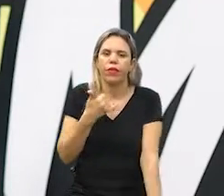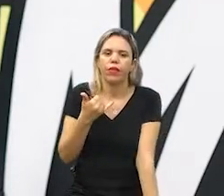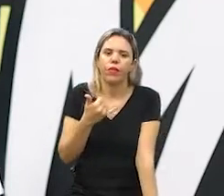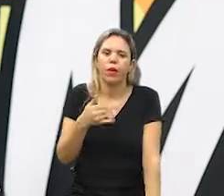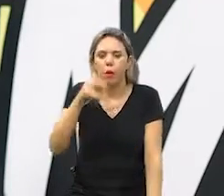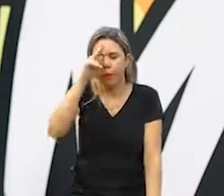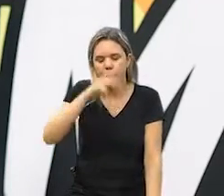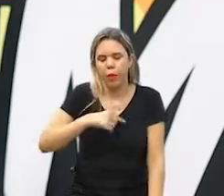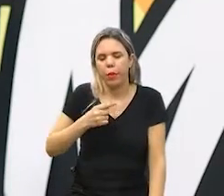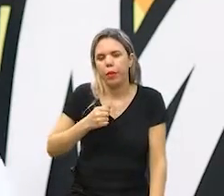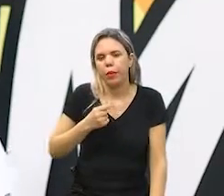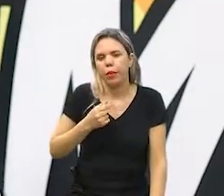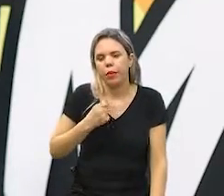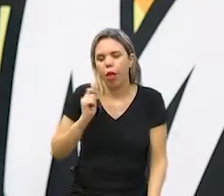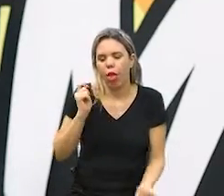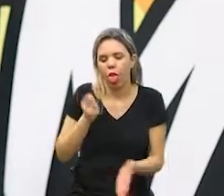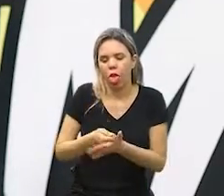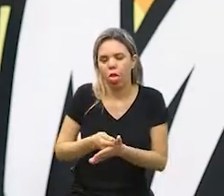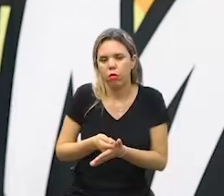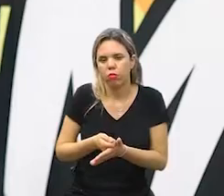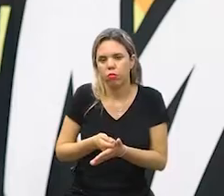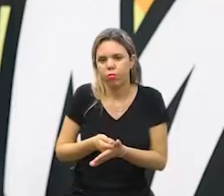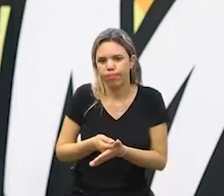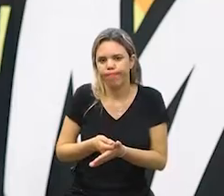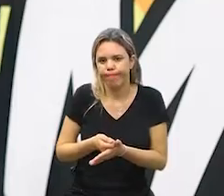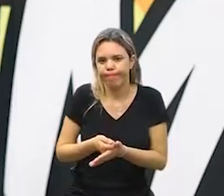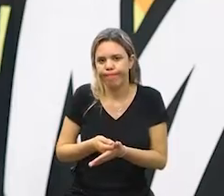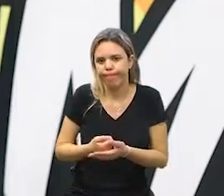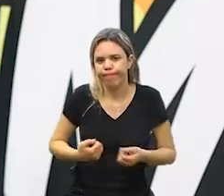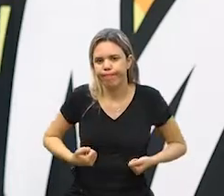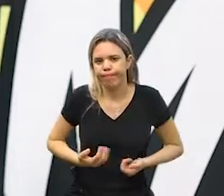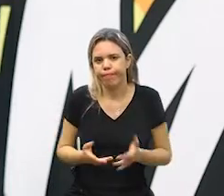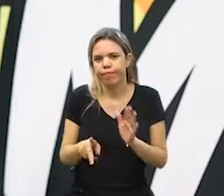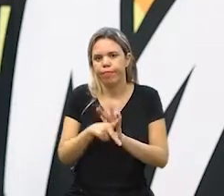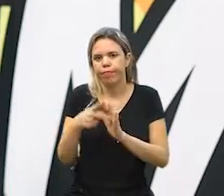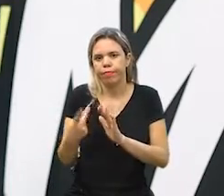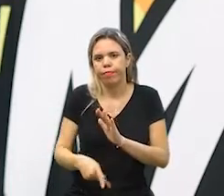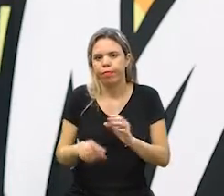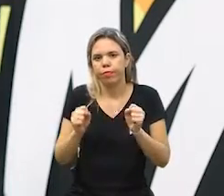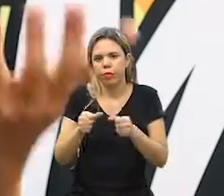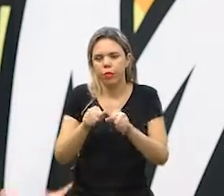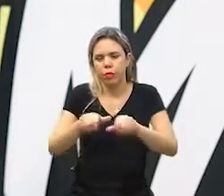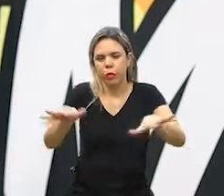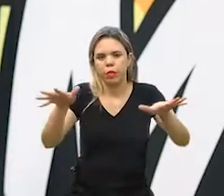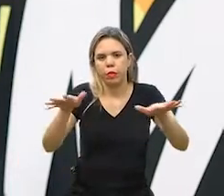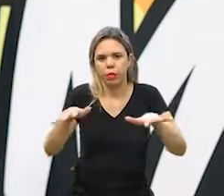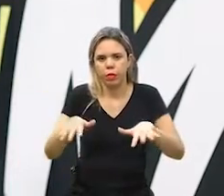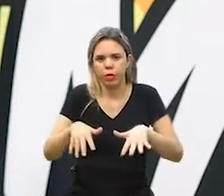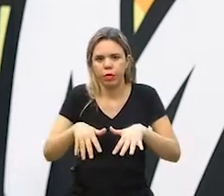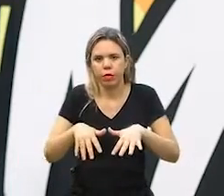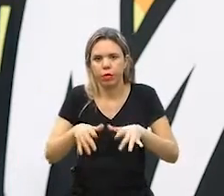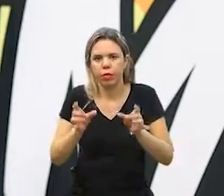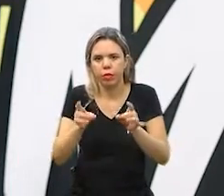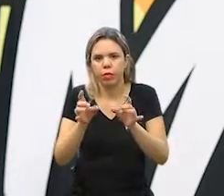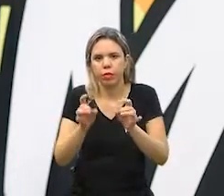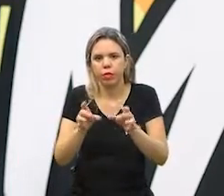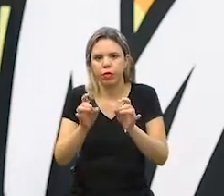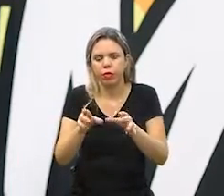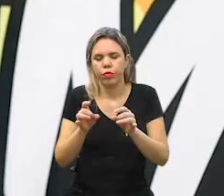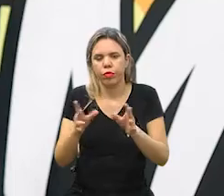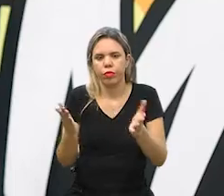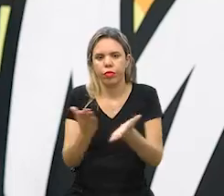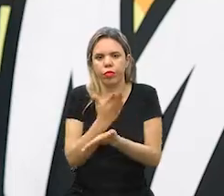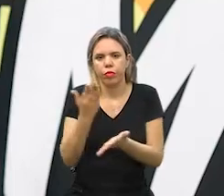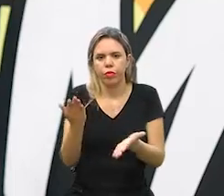tiram do próprio bolso, bancam um livro, né, e para poder distribuir, né, vender esse